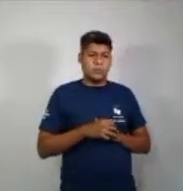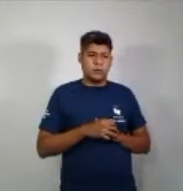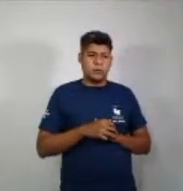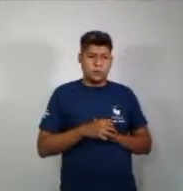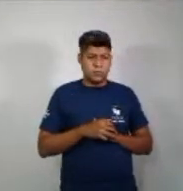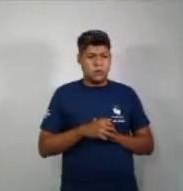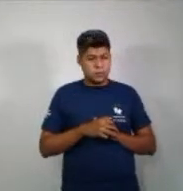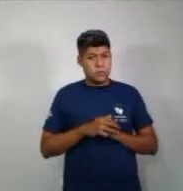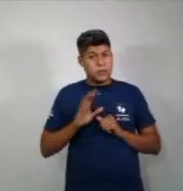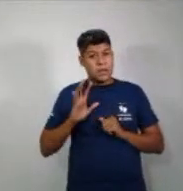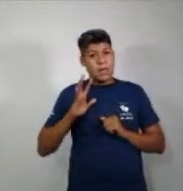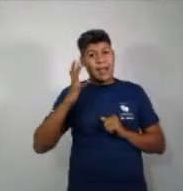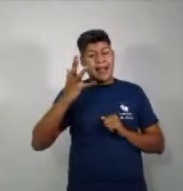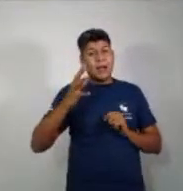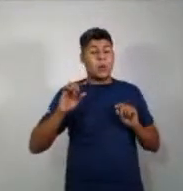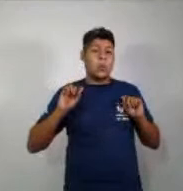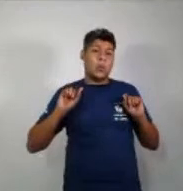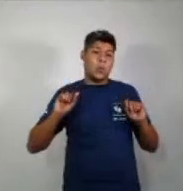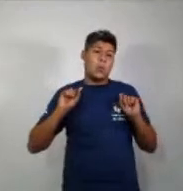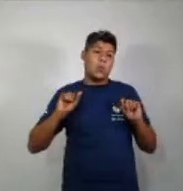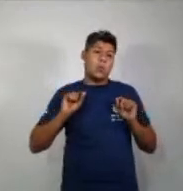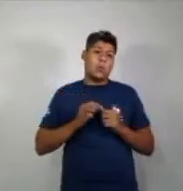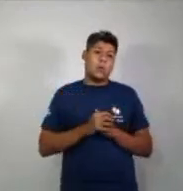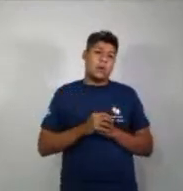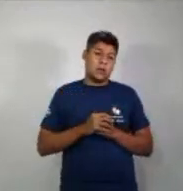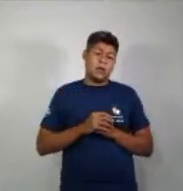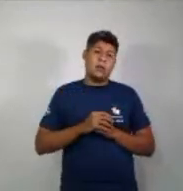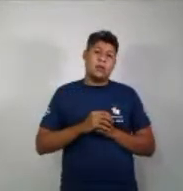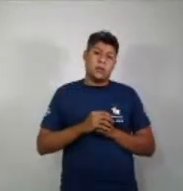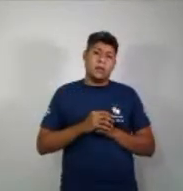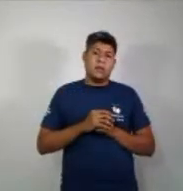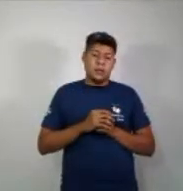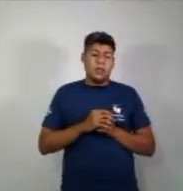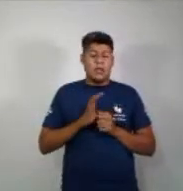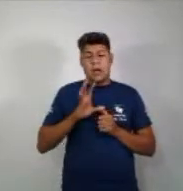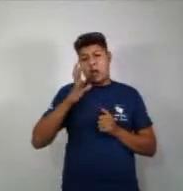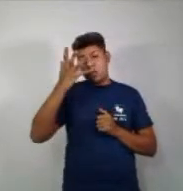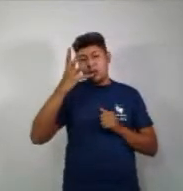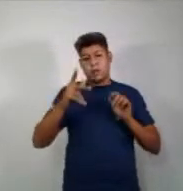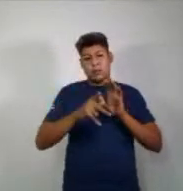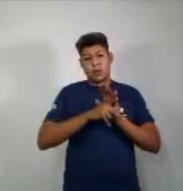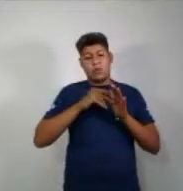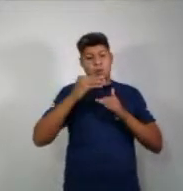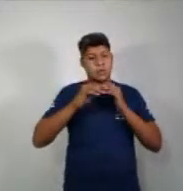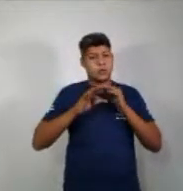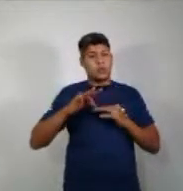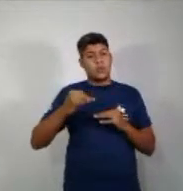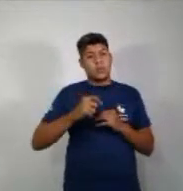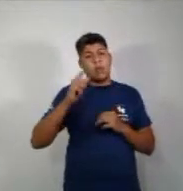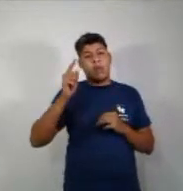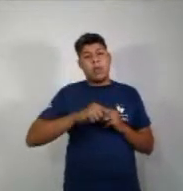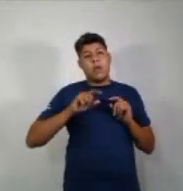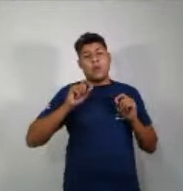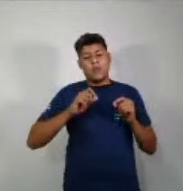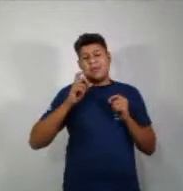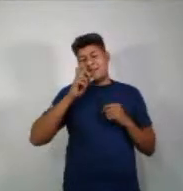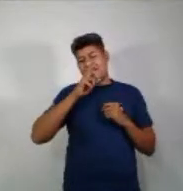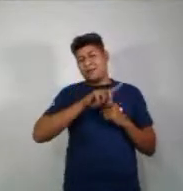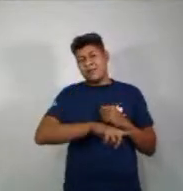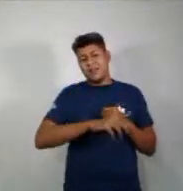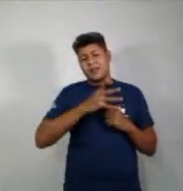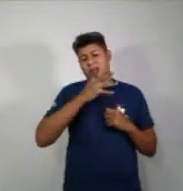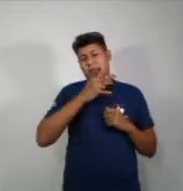E acontece que, enfim, obviamente, né, o que acontece é que o processo todo é muito, muito desgastante,